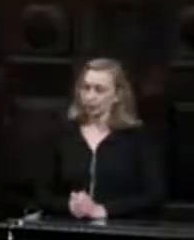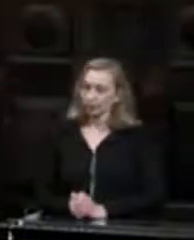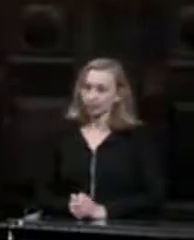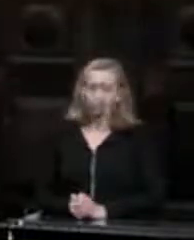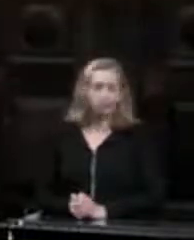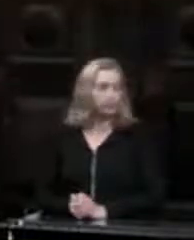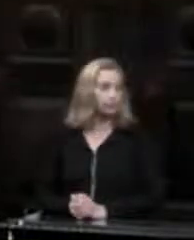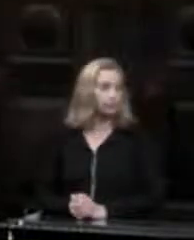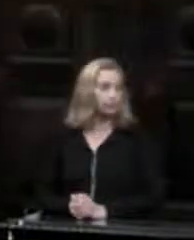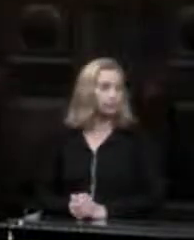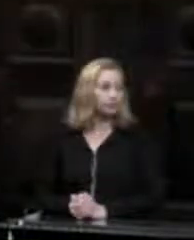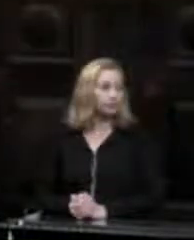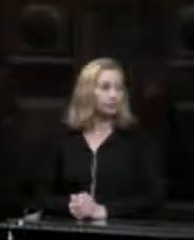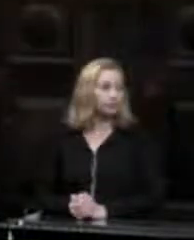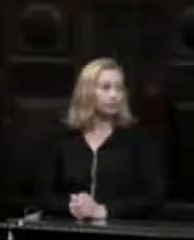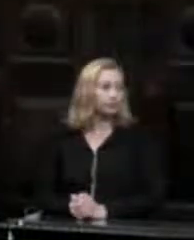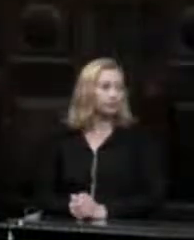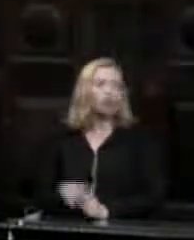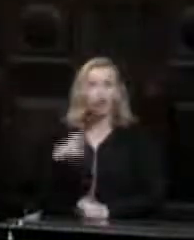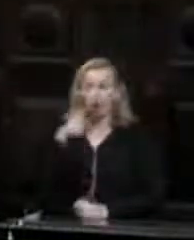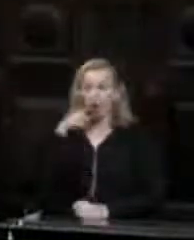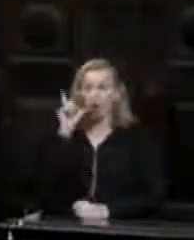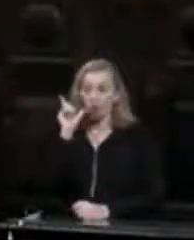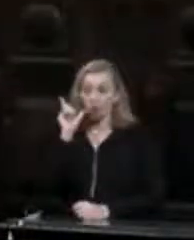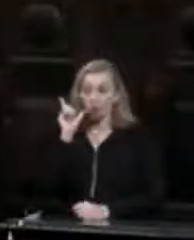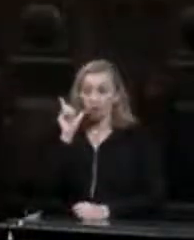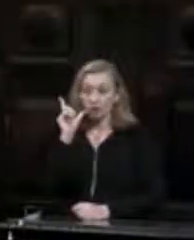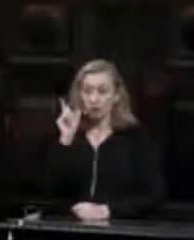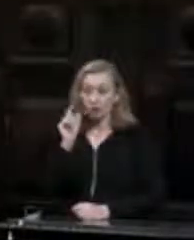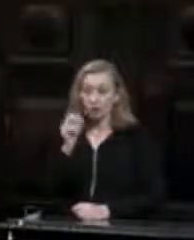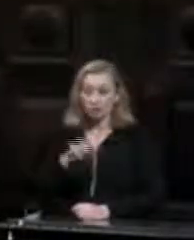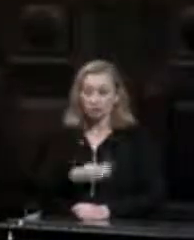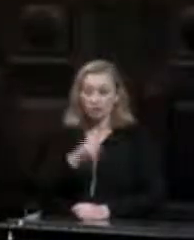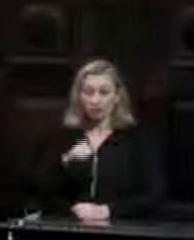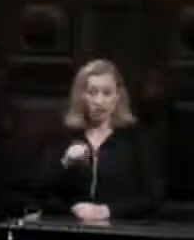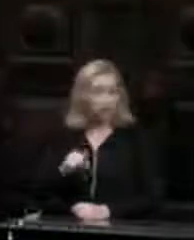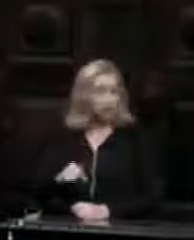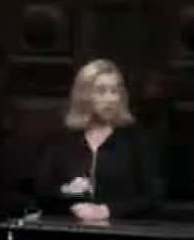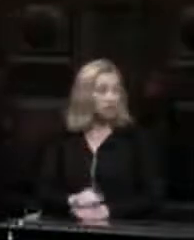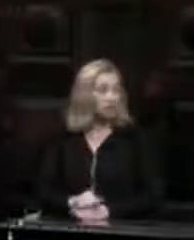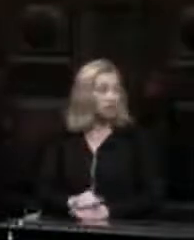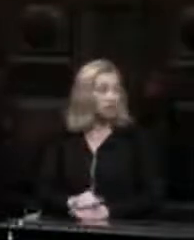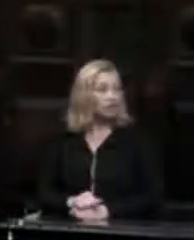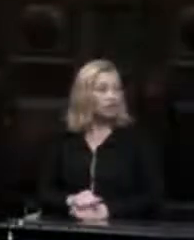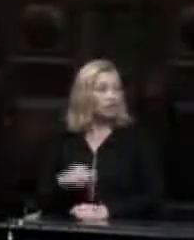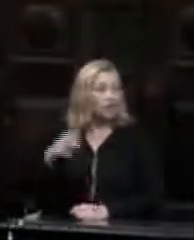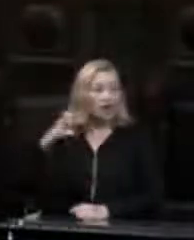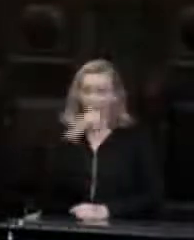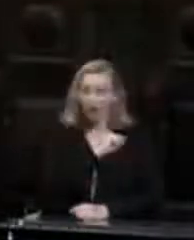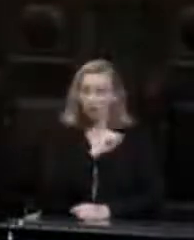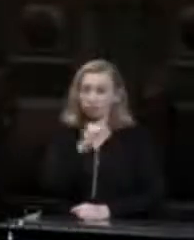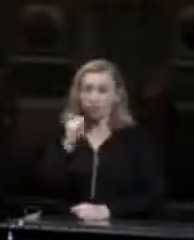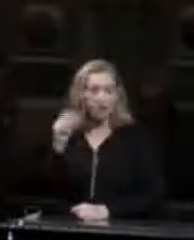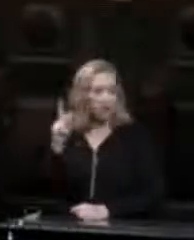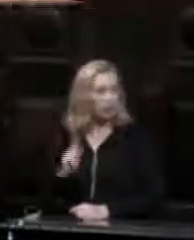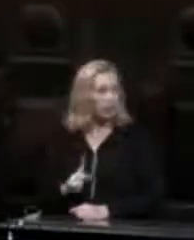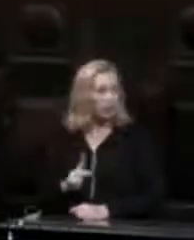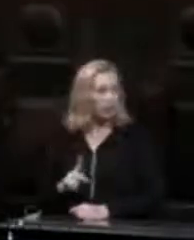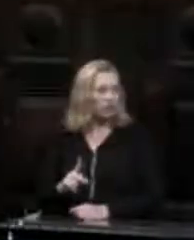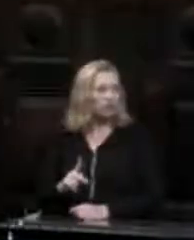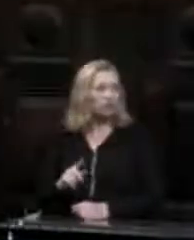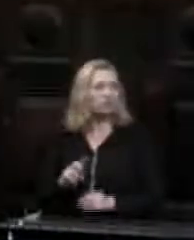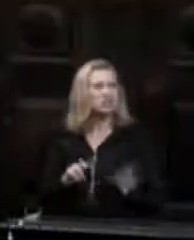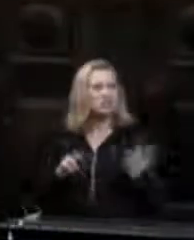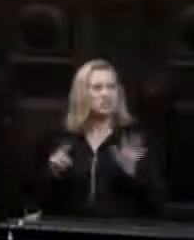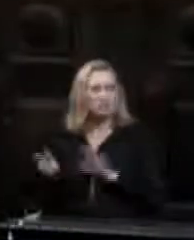Não é à toa que ontem mesmo aqui, então de repente se aprova nessa semana, na semana